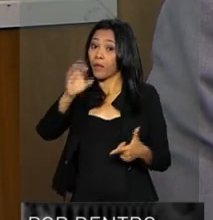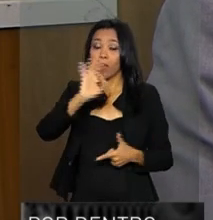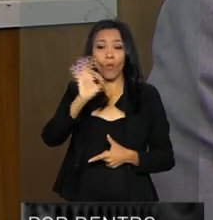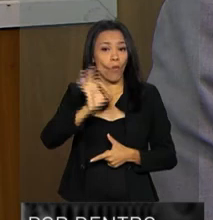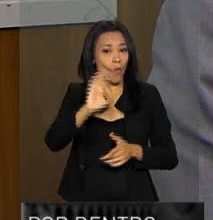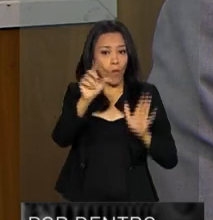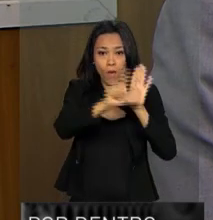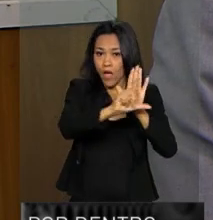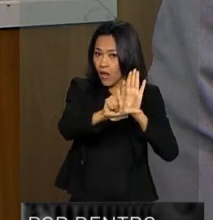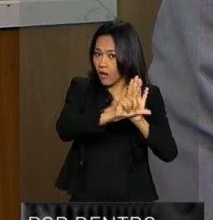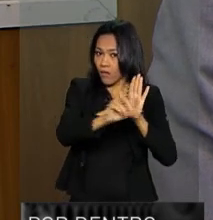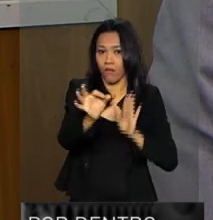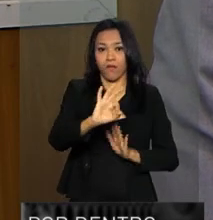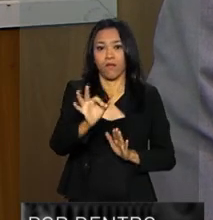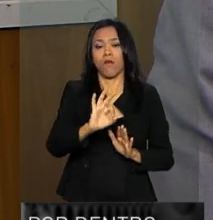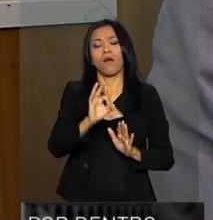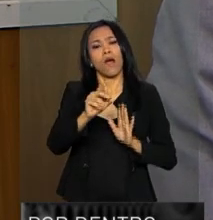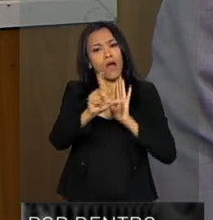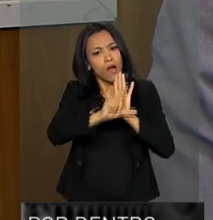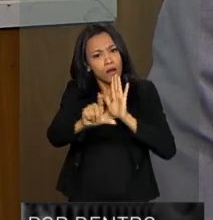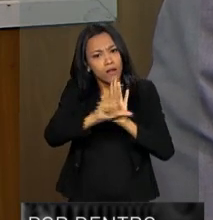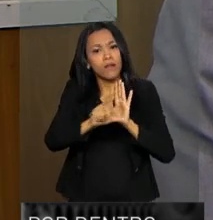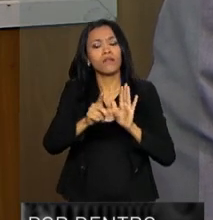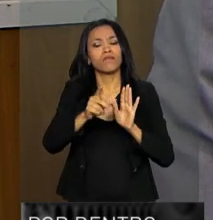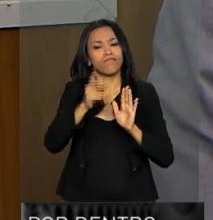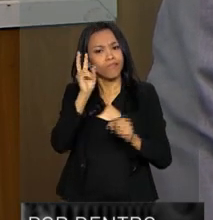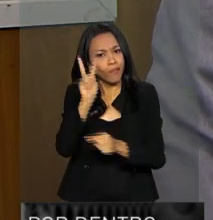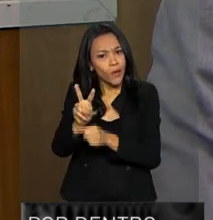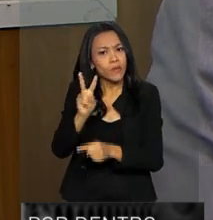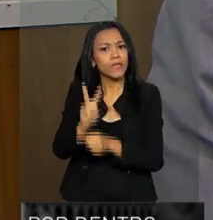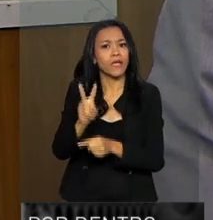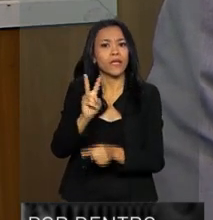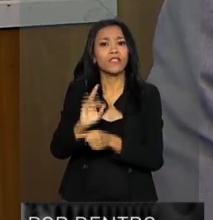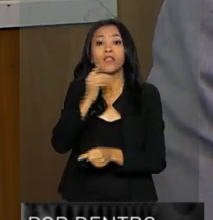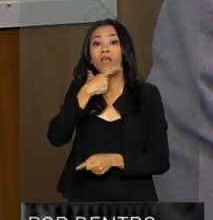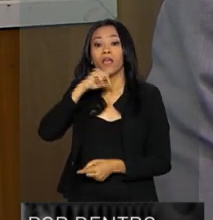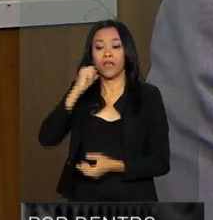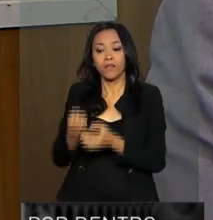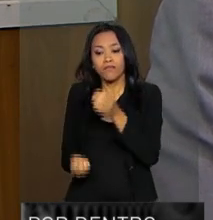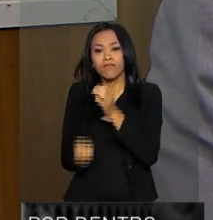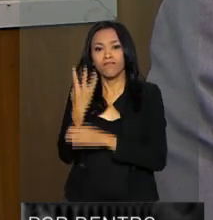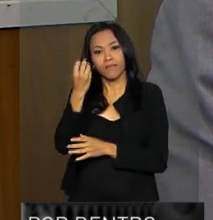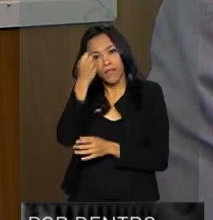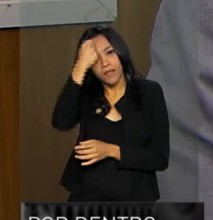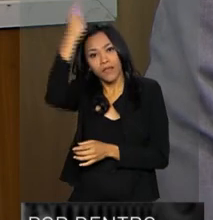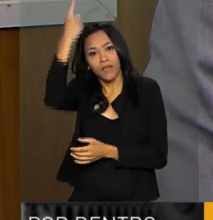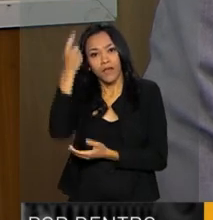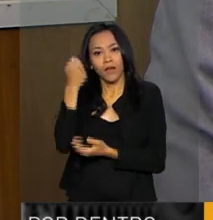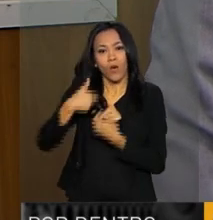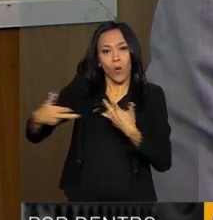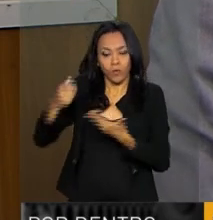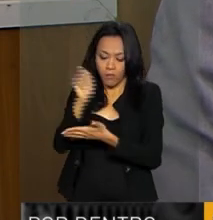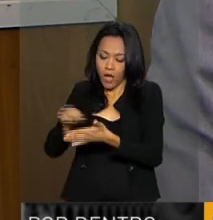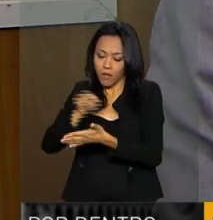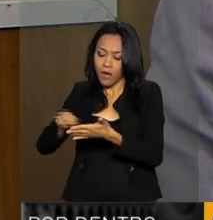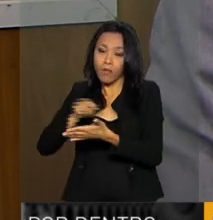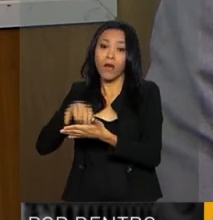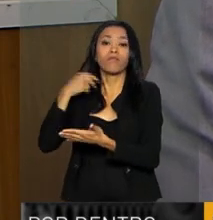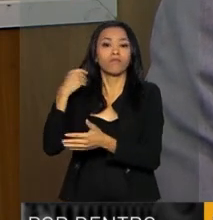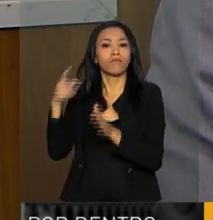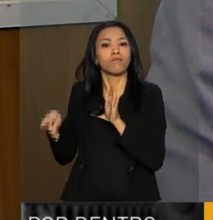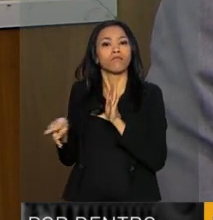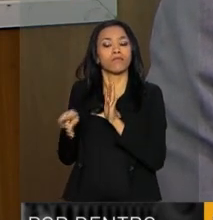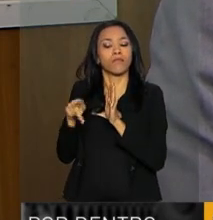que protege os direitos autorais e propriedade intelectual é muito mais uma questão é de